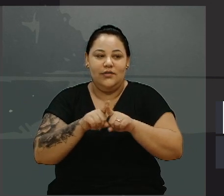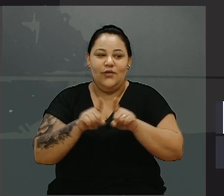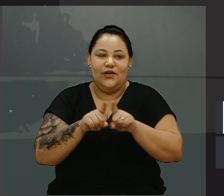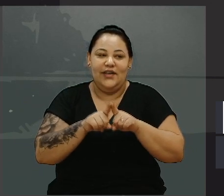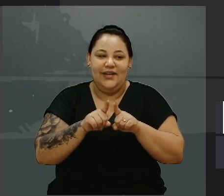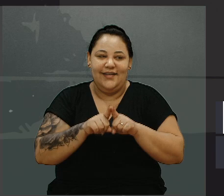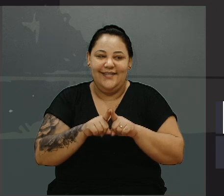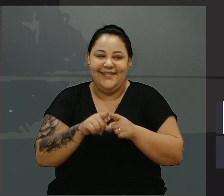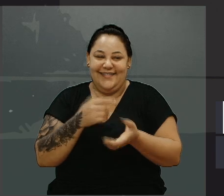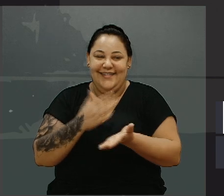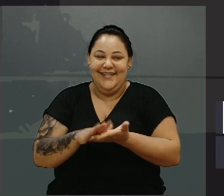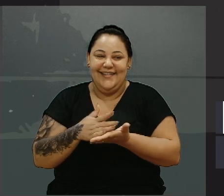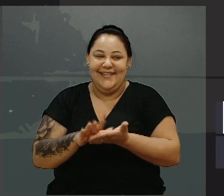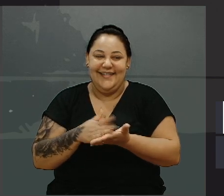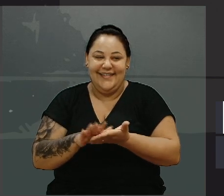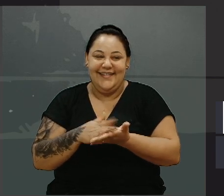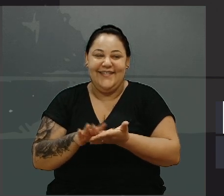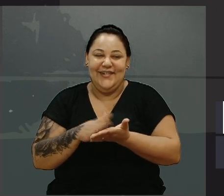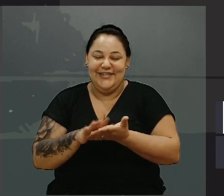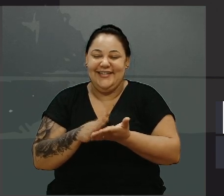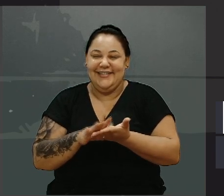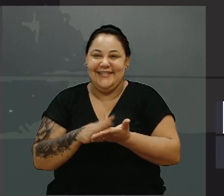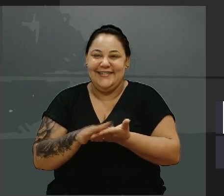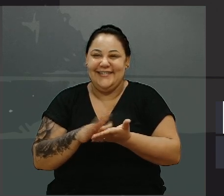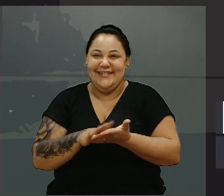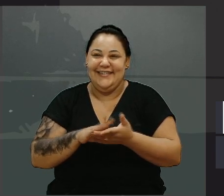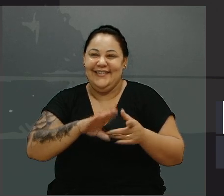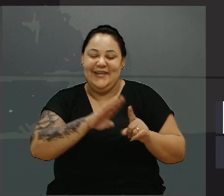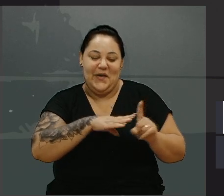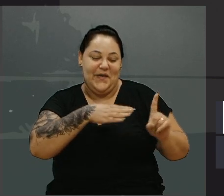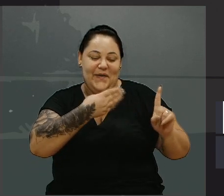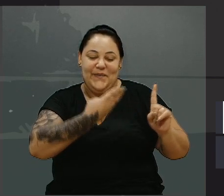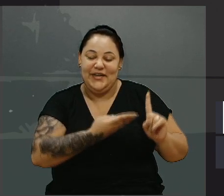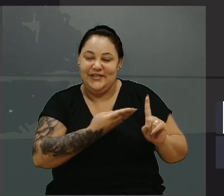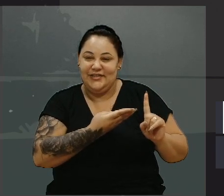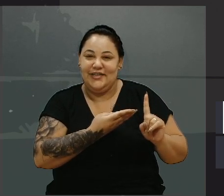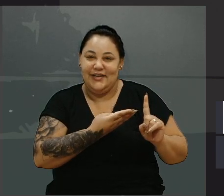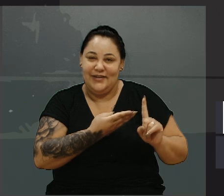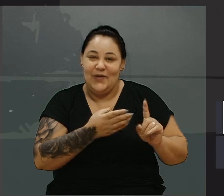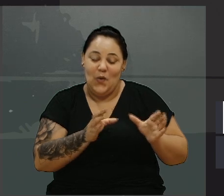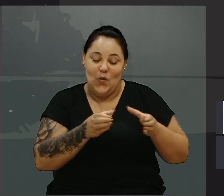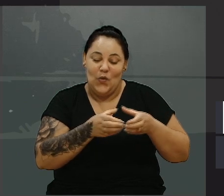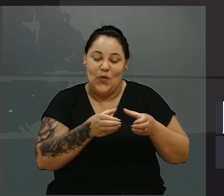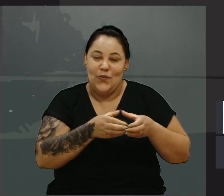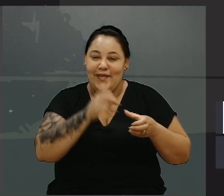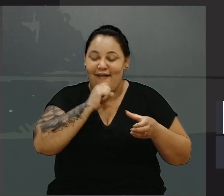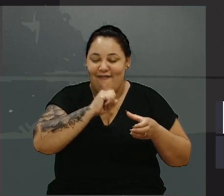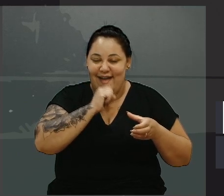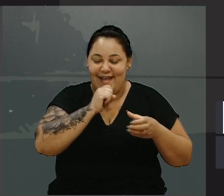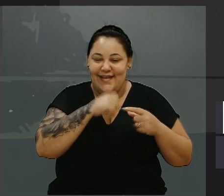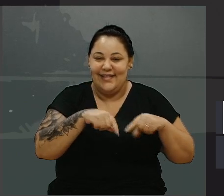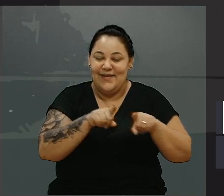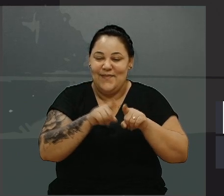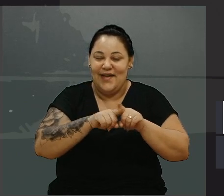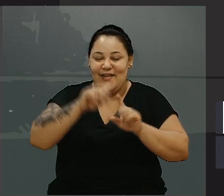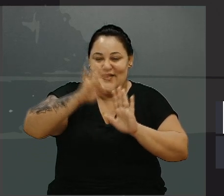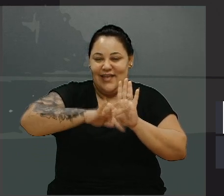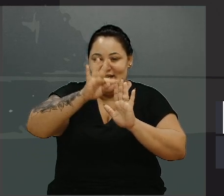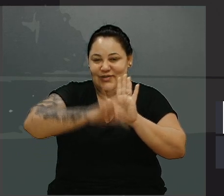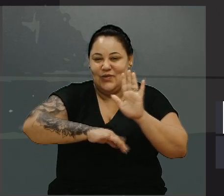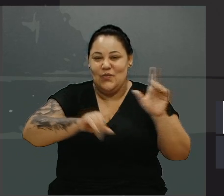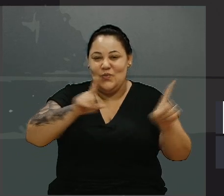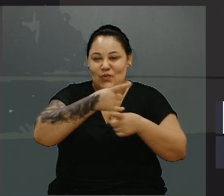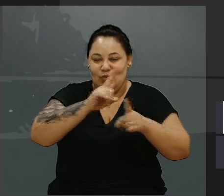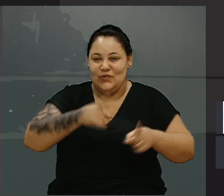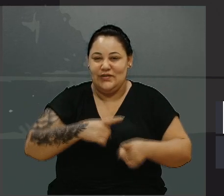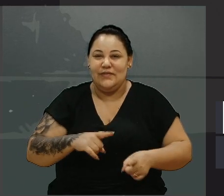samba enredo da Nação Verde e Branco homenageia o Bloco da Velha e o Arco da Velha. O samba enredo, se no